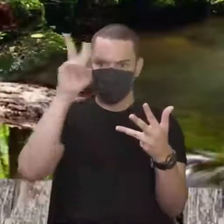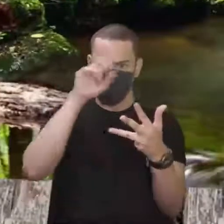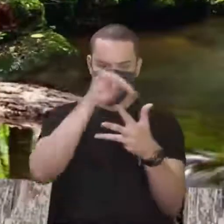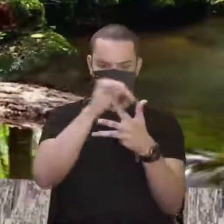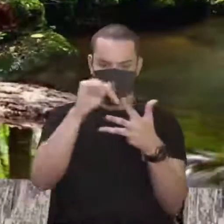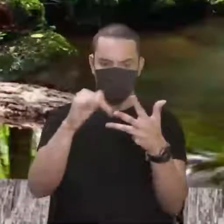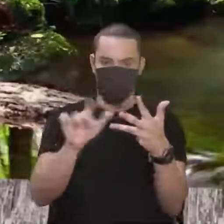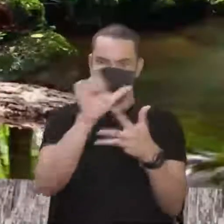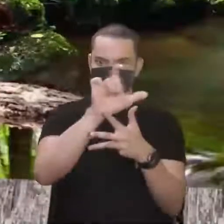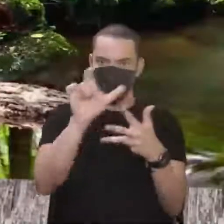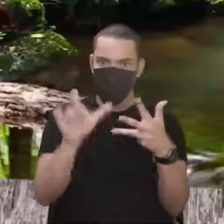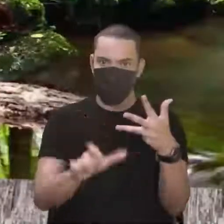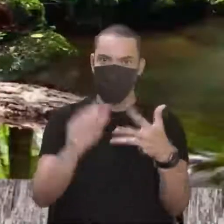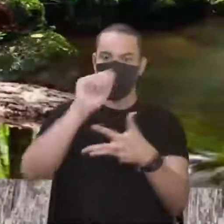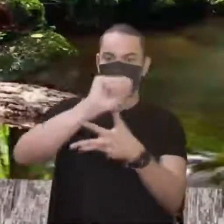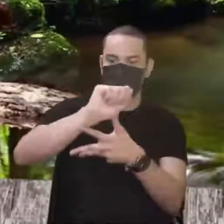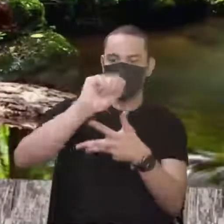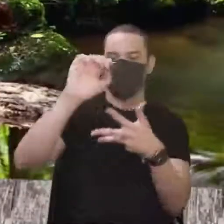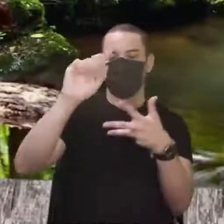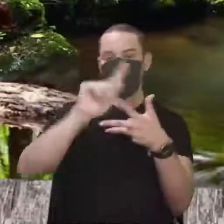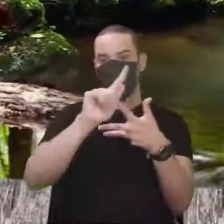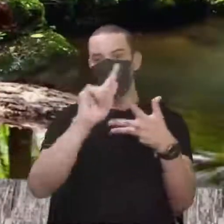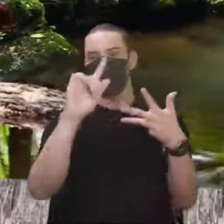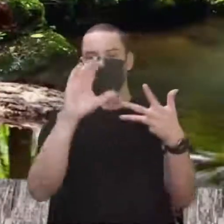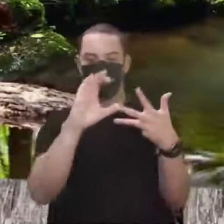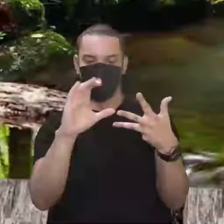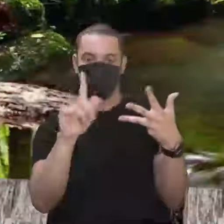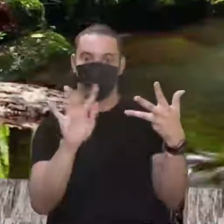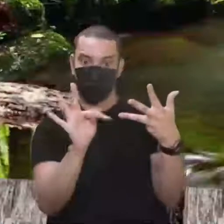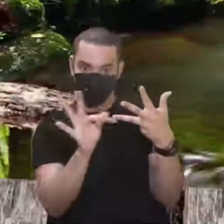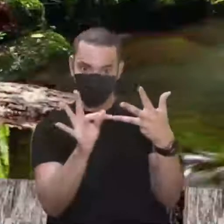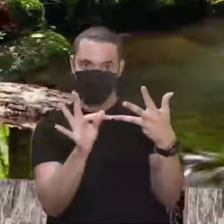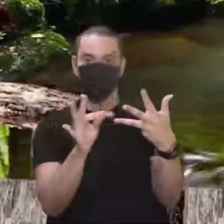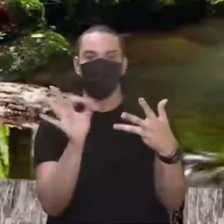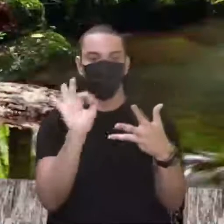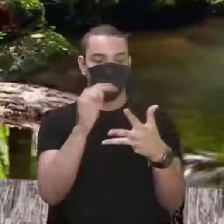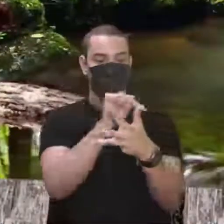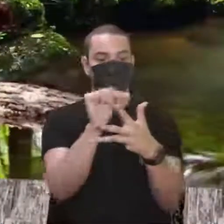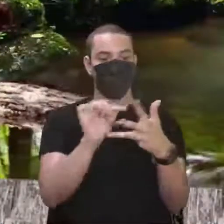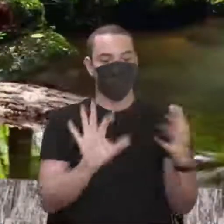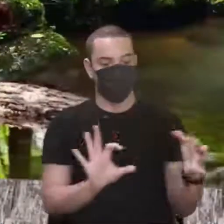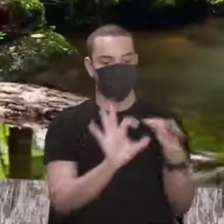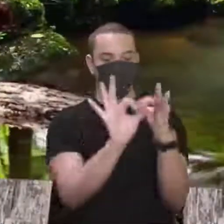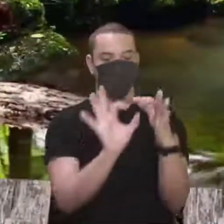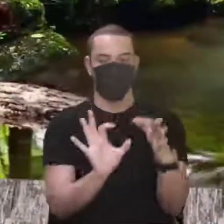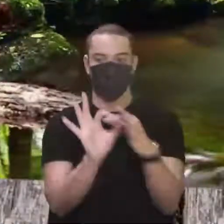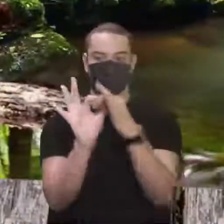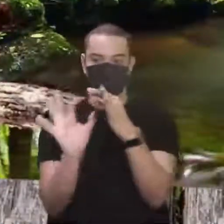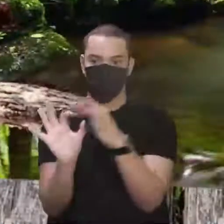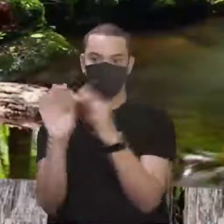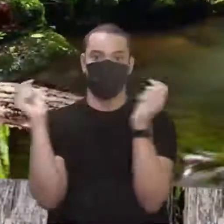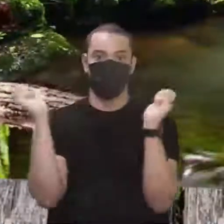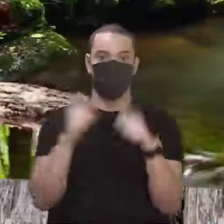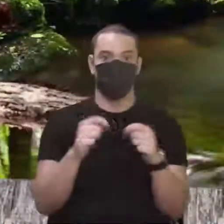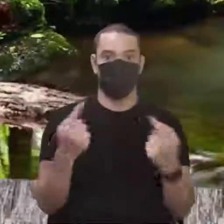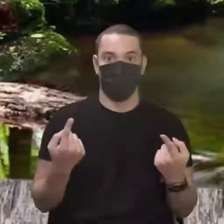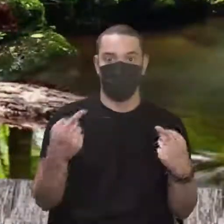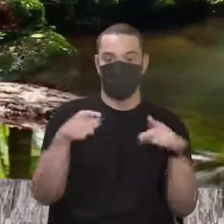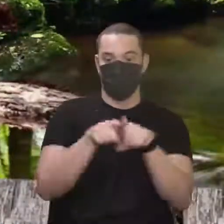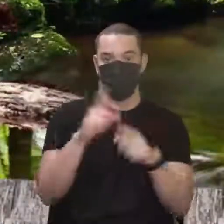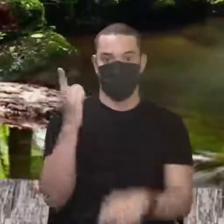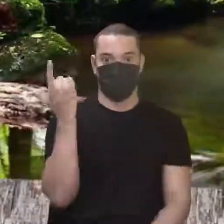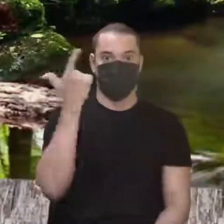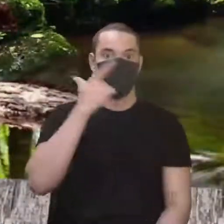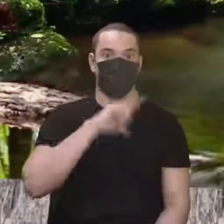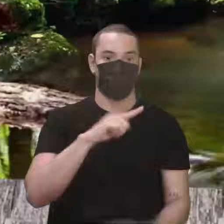o DNA. E aí, esses pares de bases, justamente, eles vão se ligar para poder formar essa sequência ali